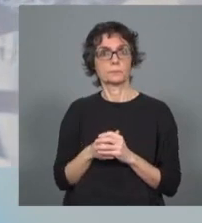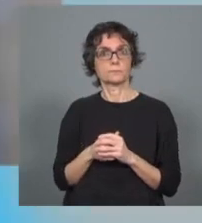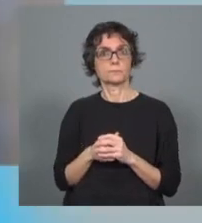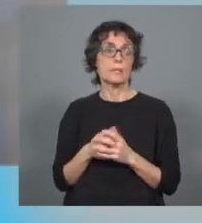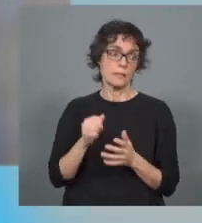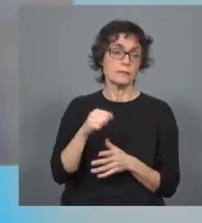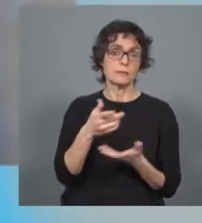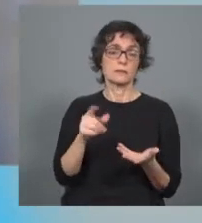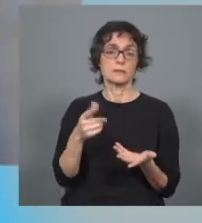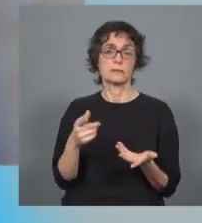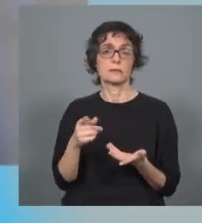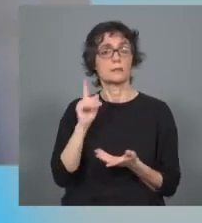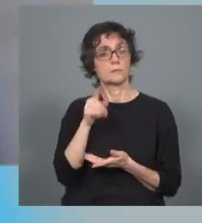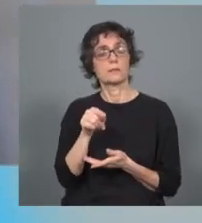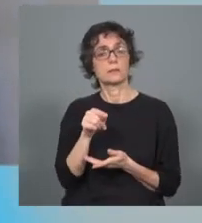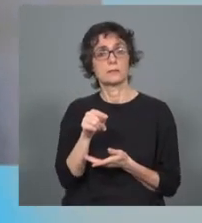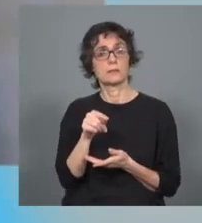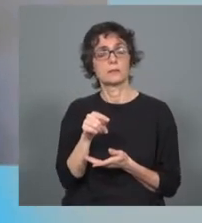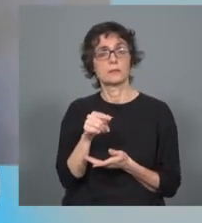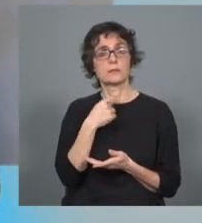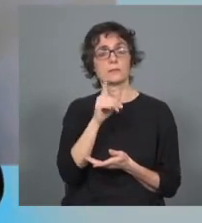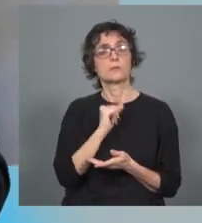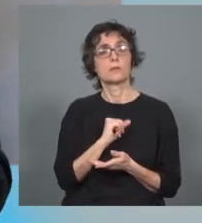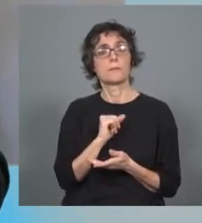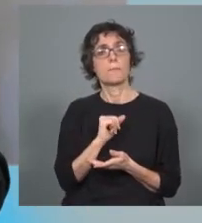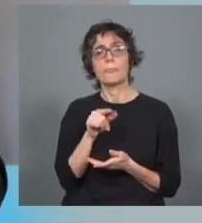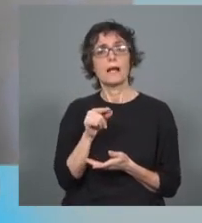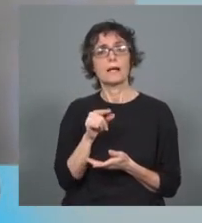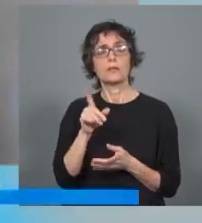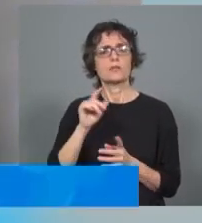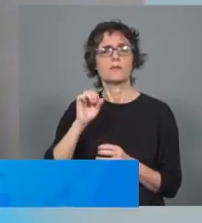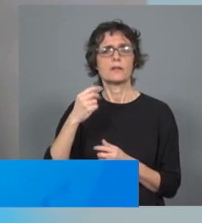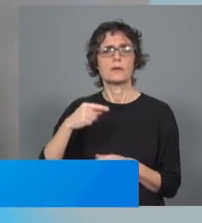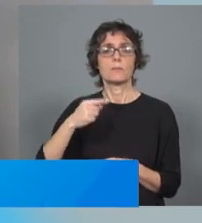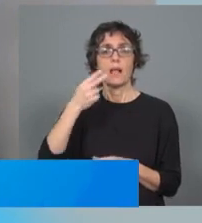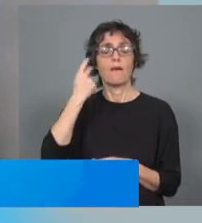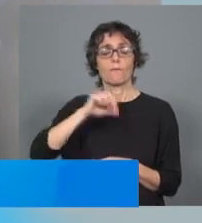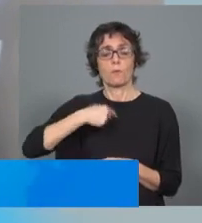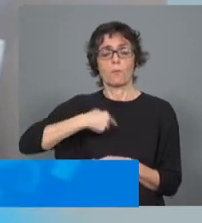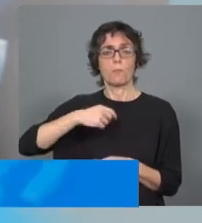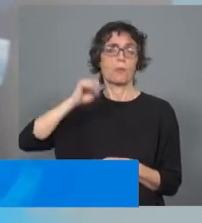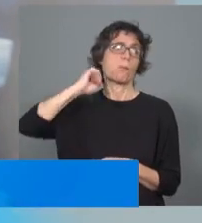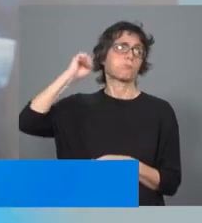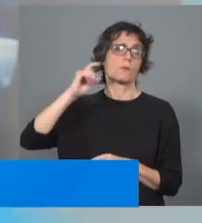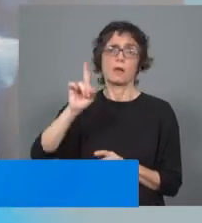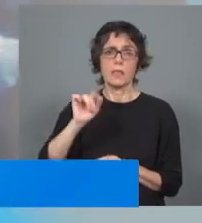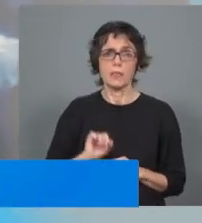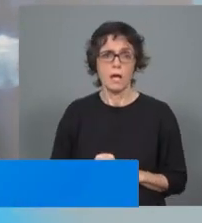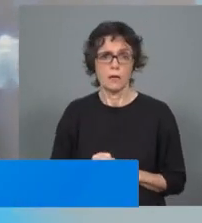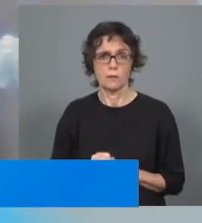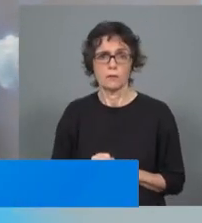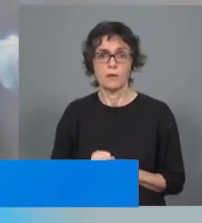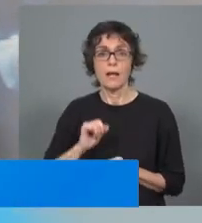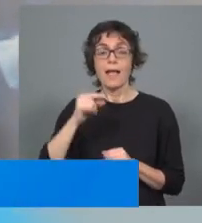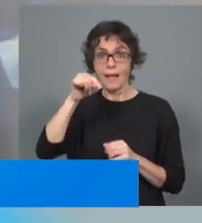na cabeça do legislador, mas é preciso ver aqui que o que não está aqui em causa é o suicídio, nem a tentativa de suicídio. Aquilo que está aqui em causa é outra